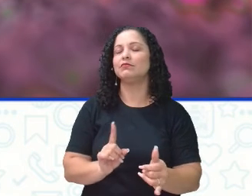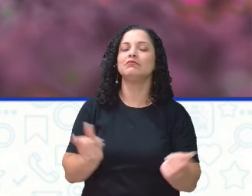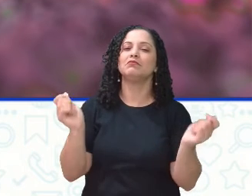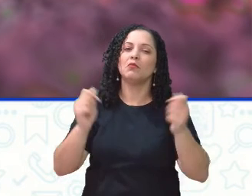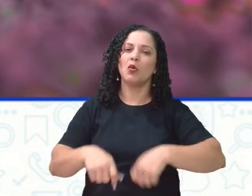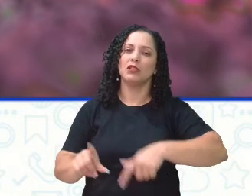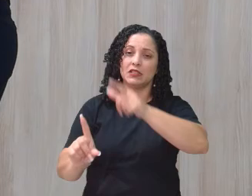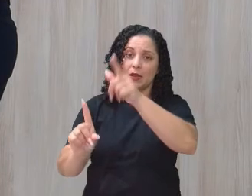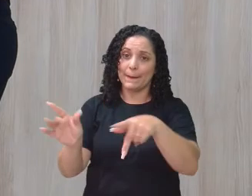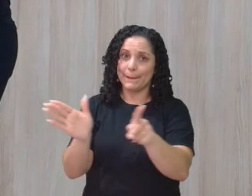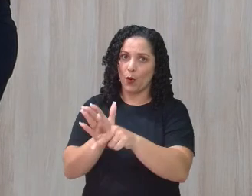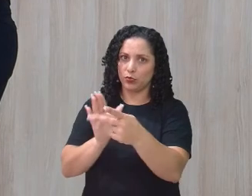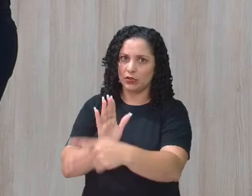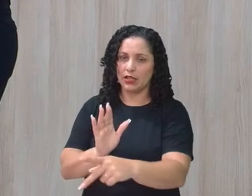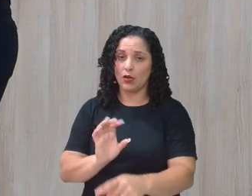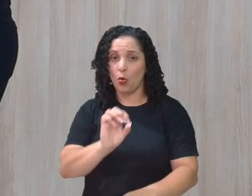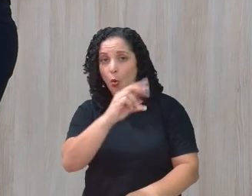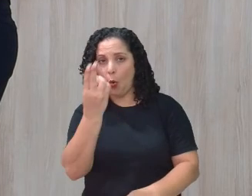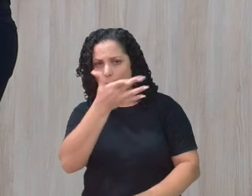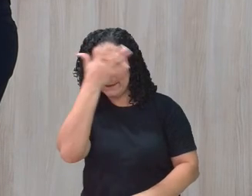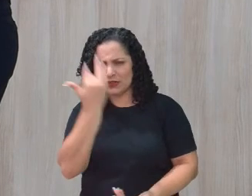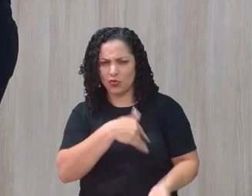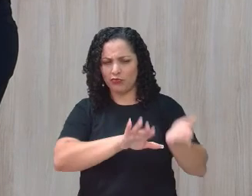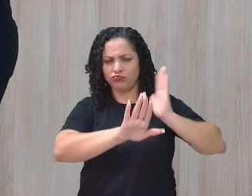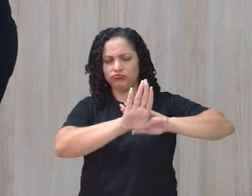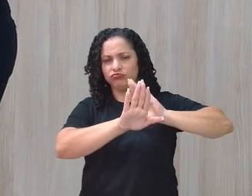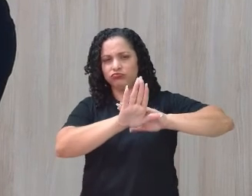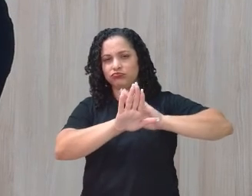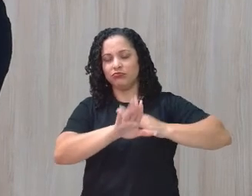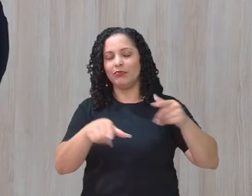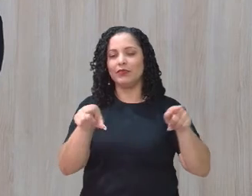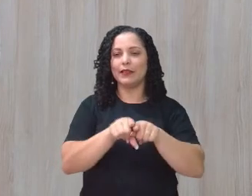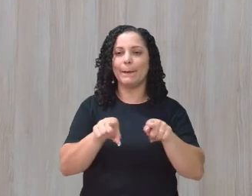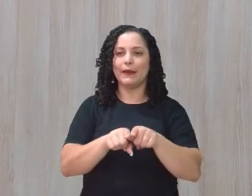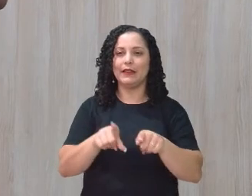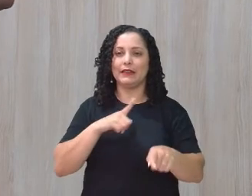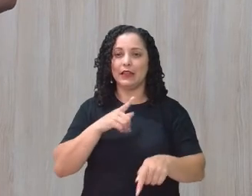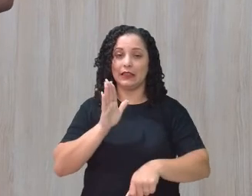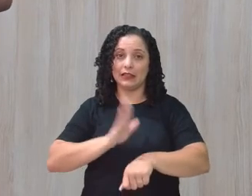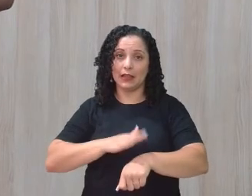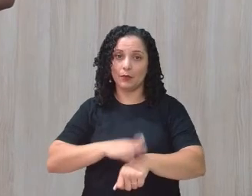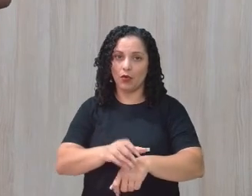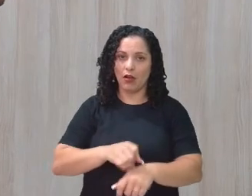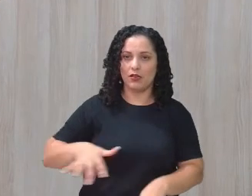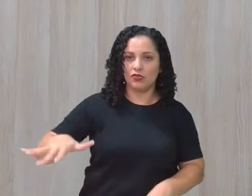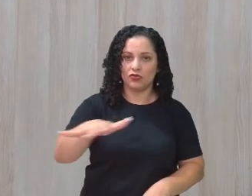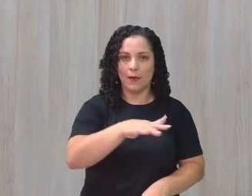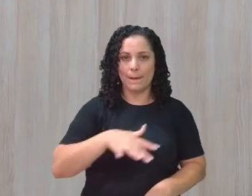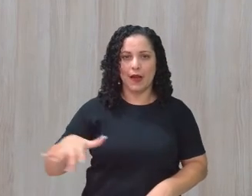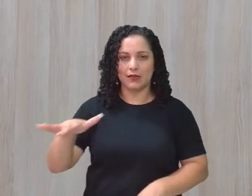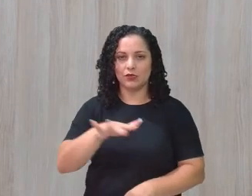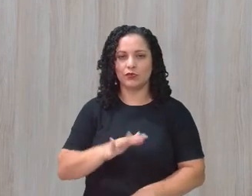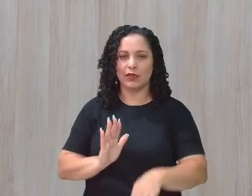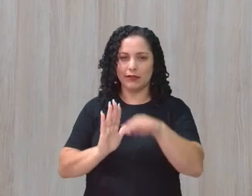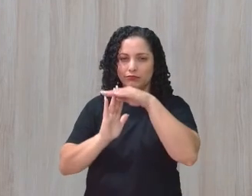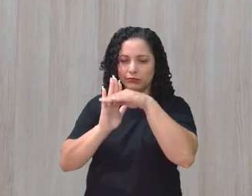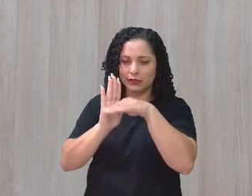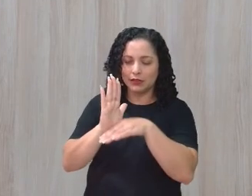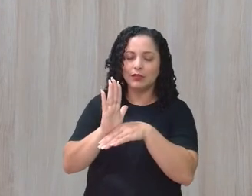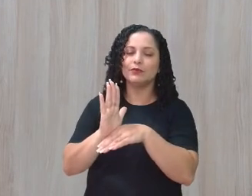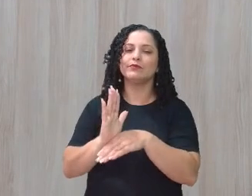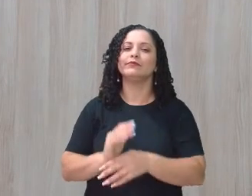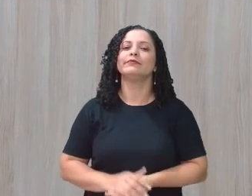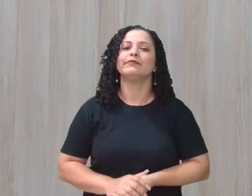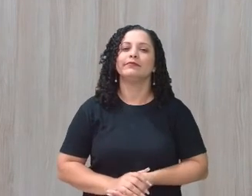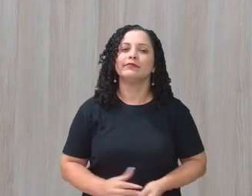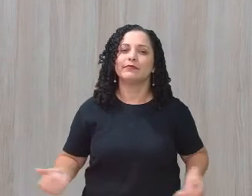pode ser um narrador observador. E a gente tem o tempo, espaço e enredo, coisas que a gente já conversou bastante nas outras aulas, tá